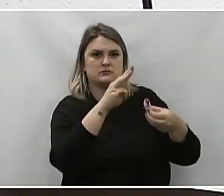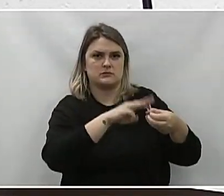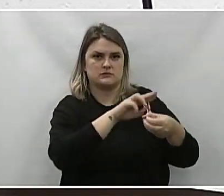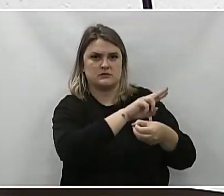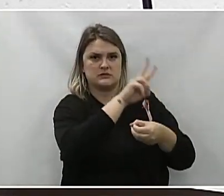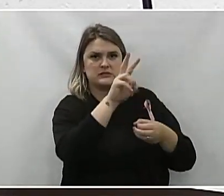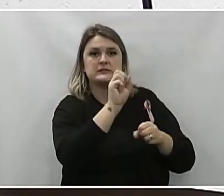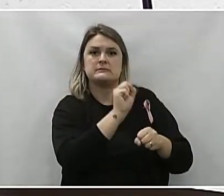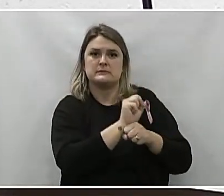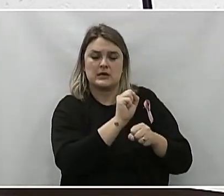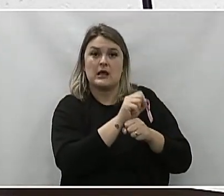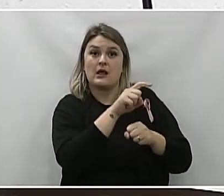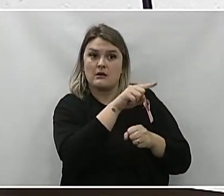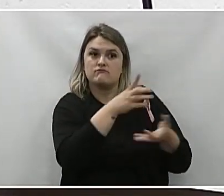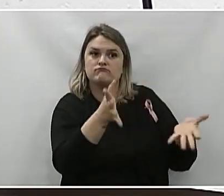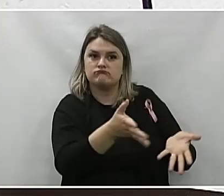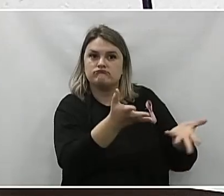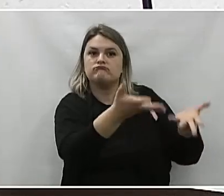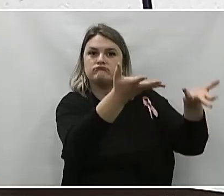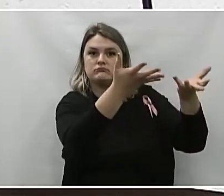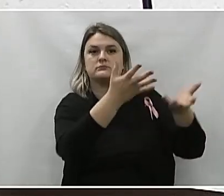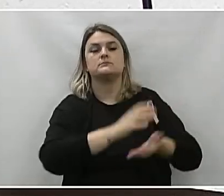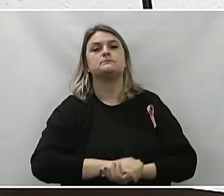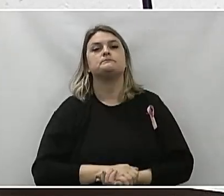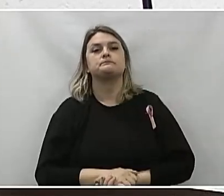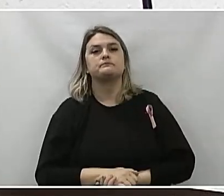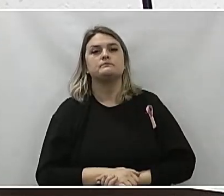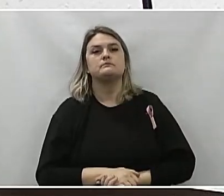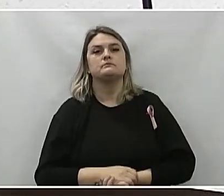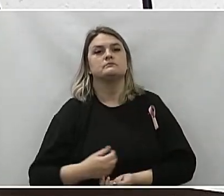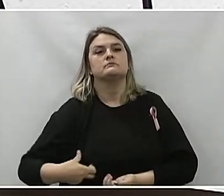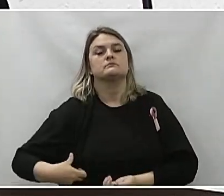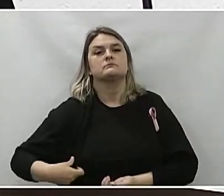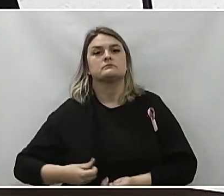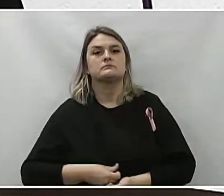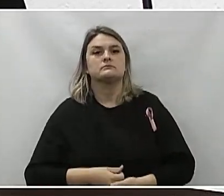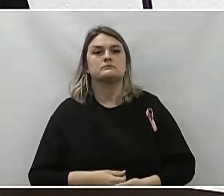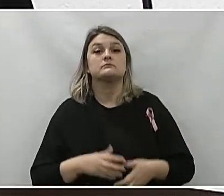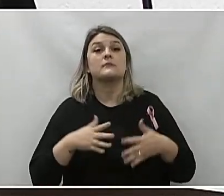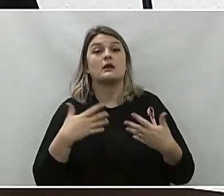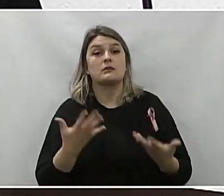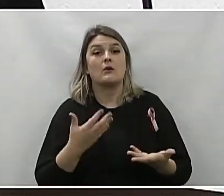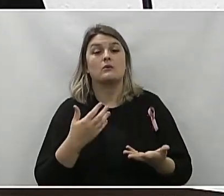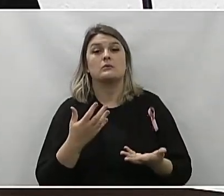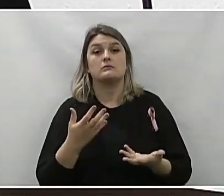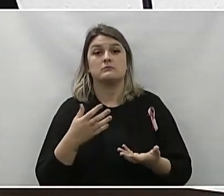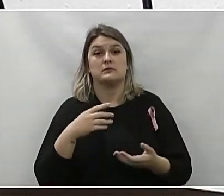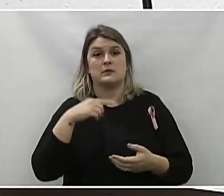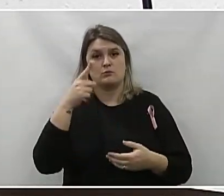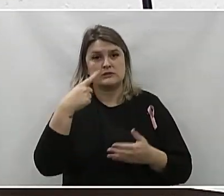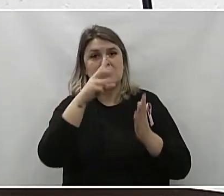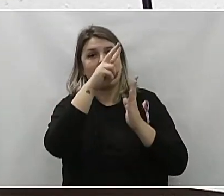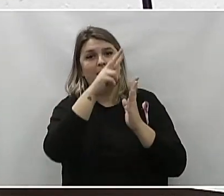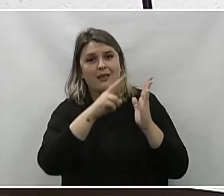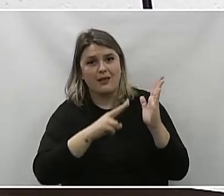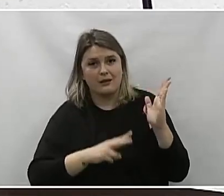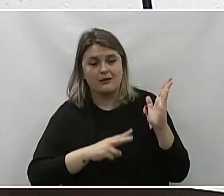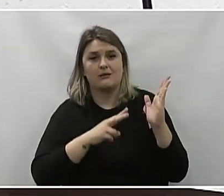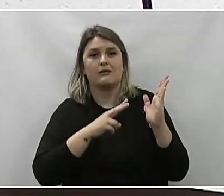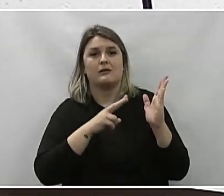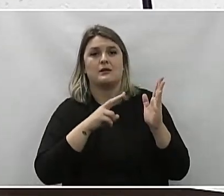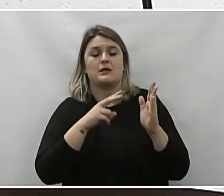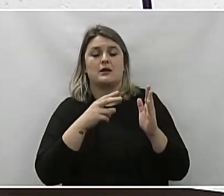espere que ela aconteça né Então logo mais nós vamos ler o